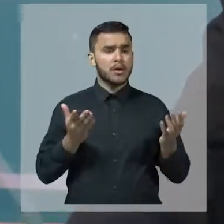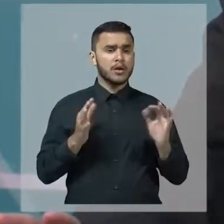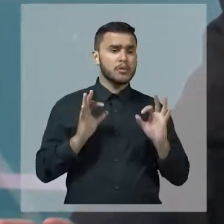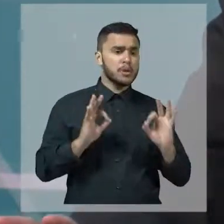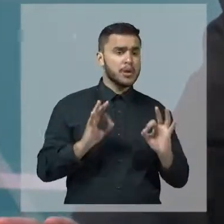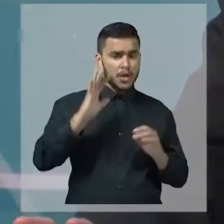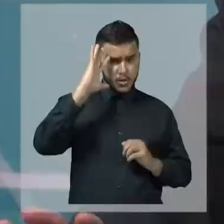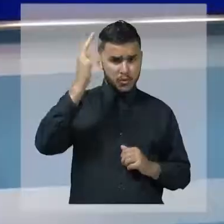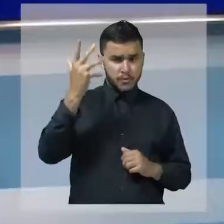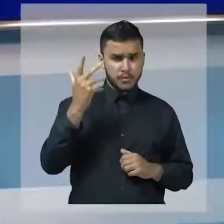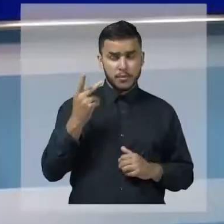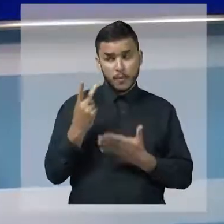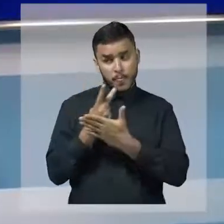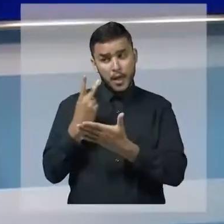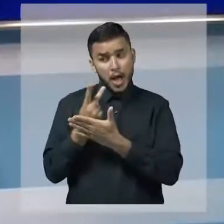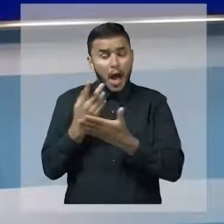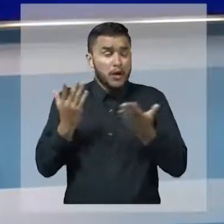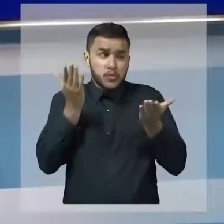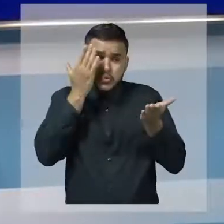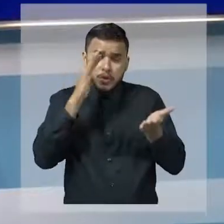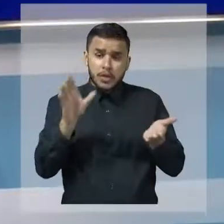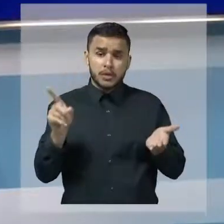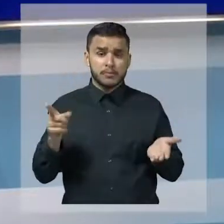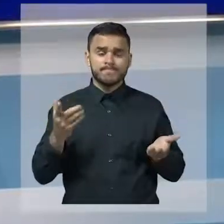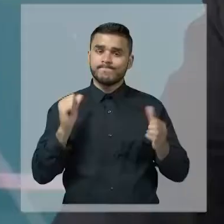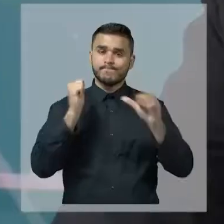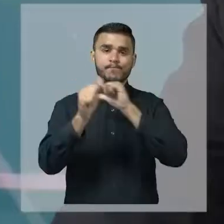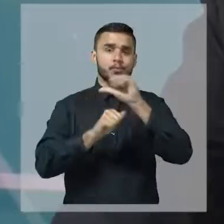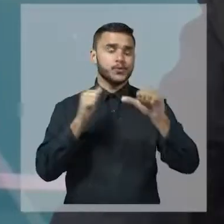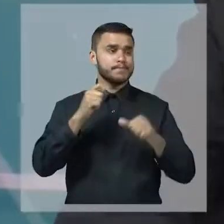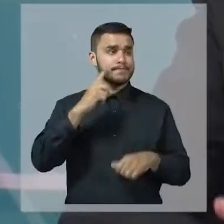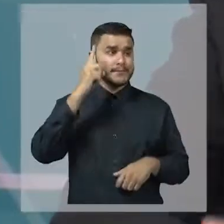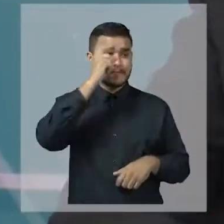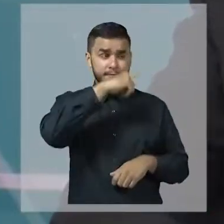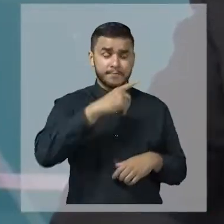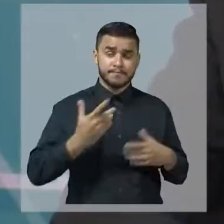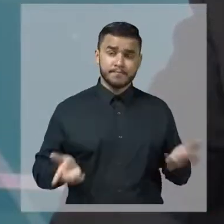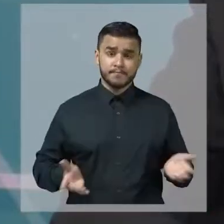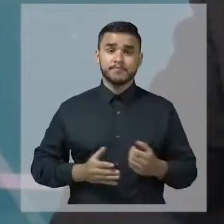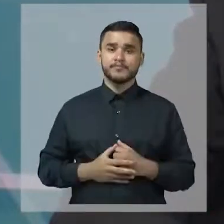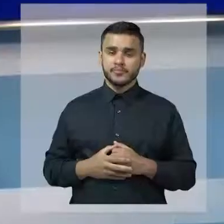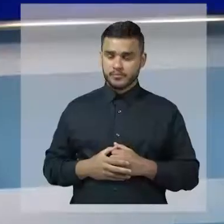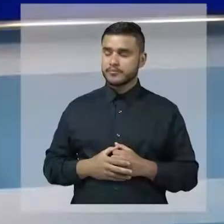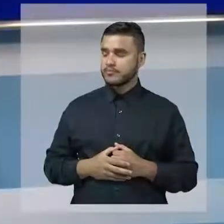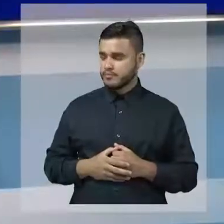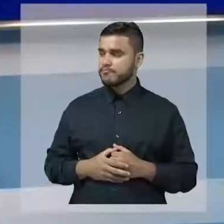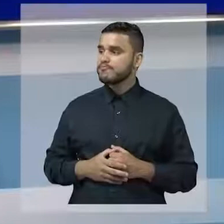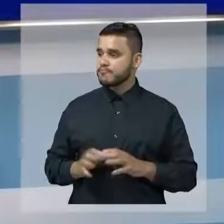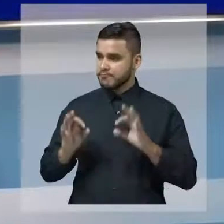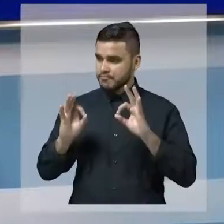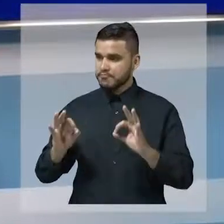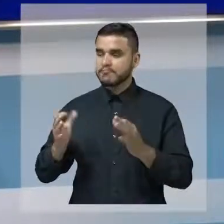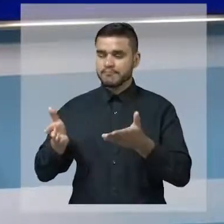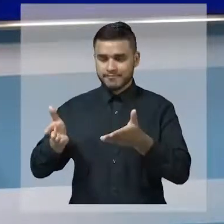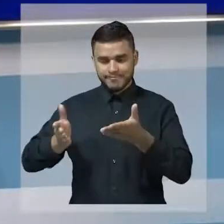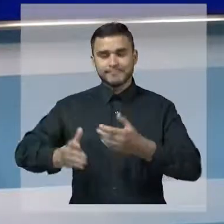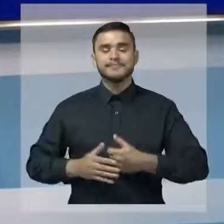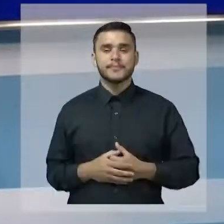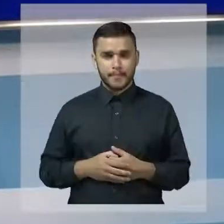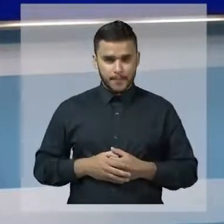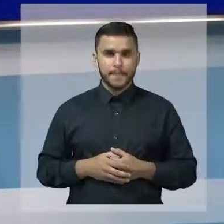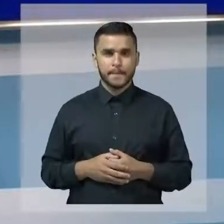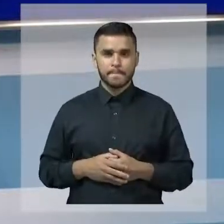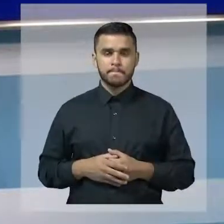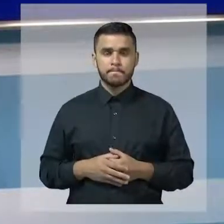se ele errou, fica difícil modificar, não é? Bom, a produção me informa que nosso tempo para esse primeiro bloco